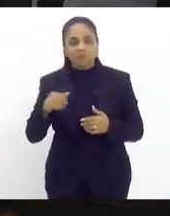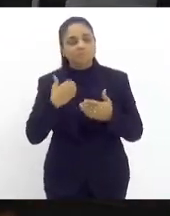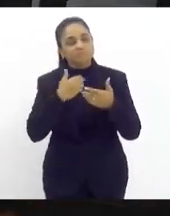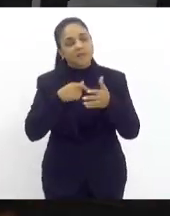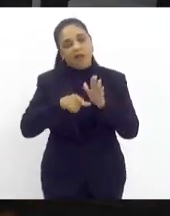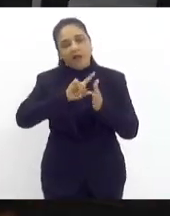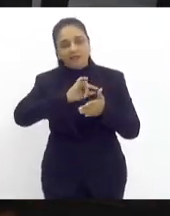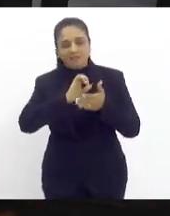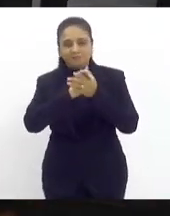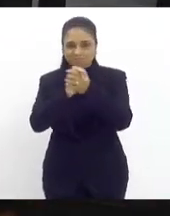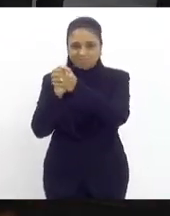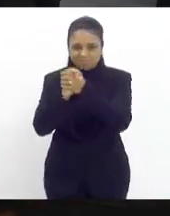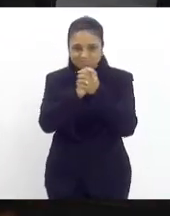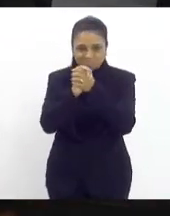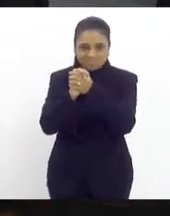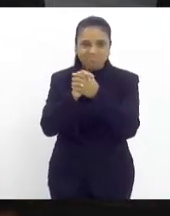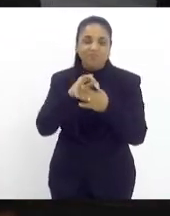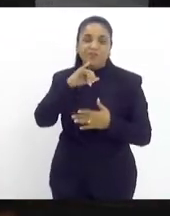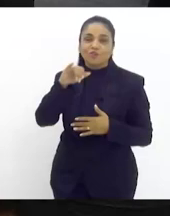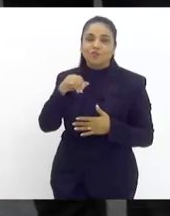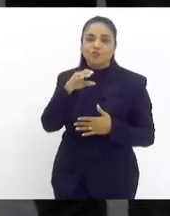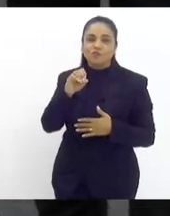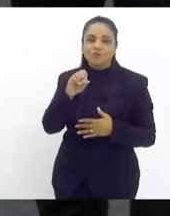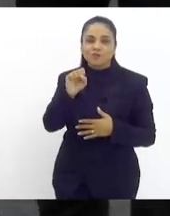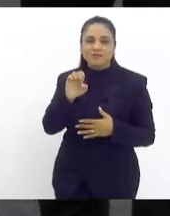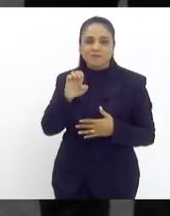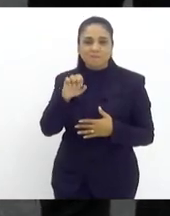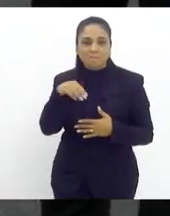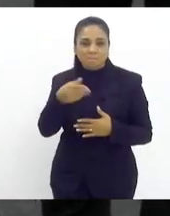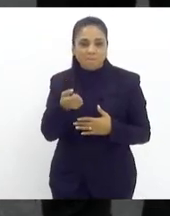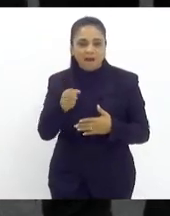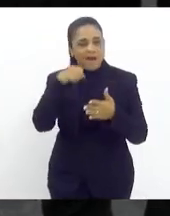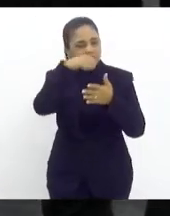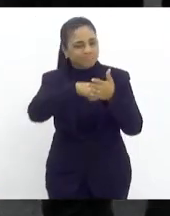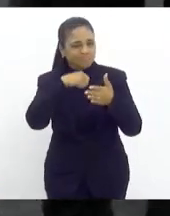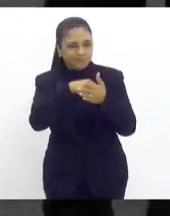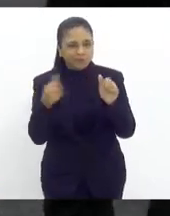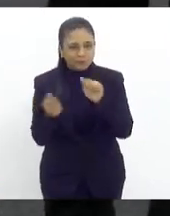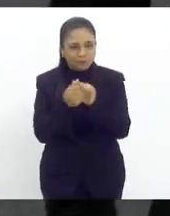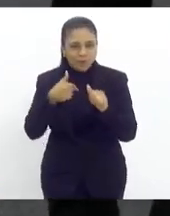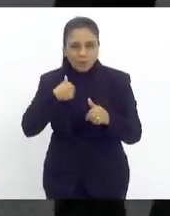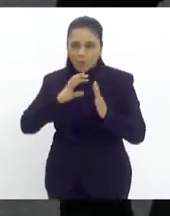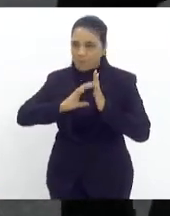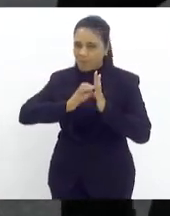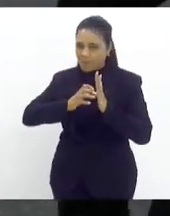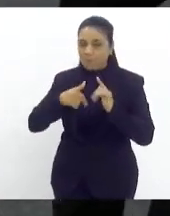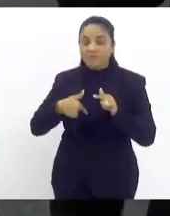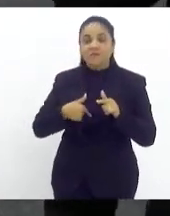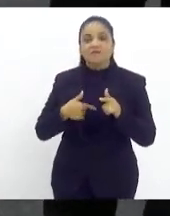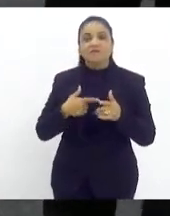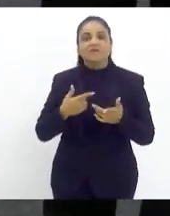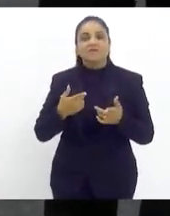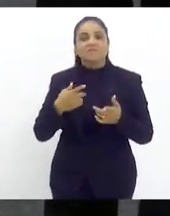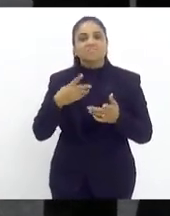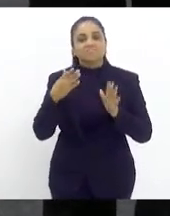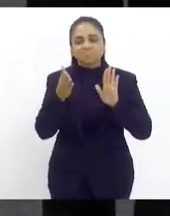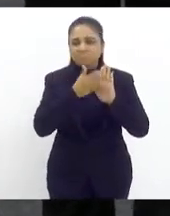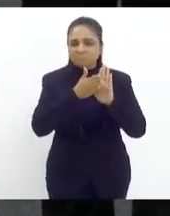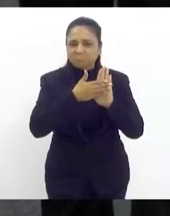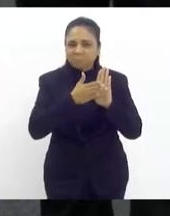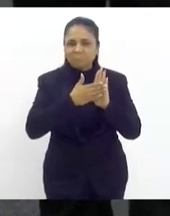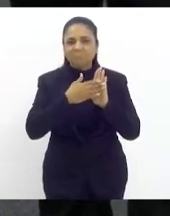o meu grande companheiro de bancada de luta Professor Josimar pela proposição que trouxe